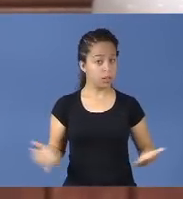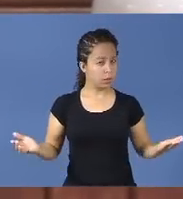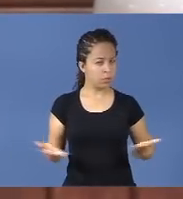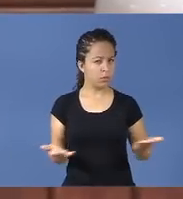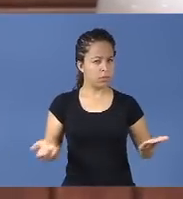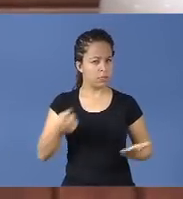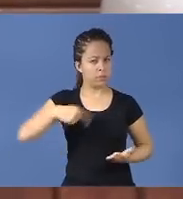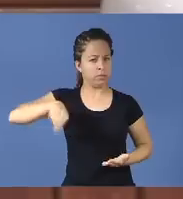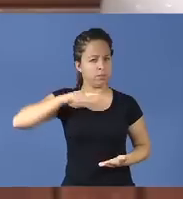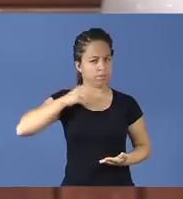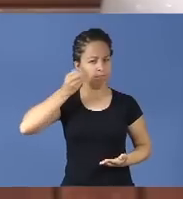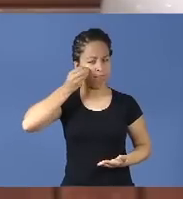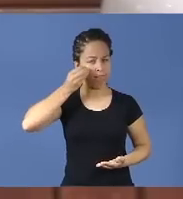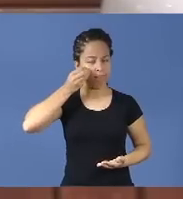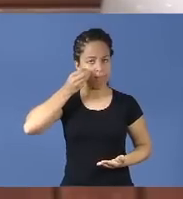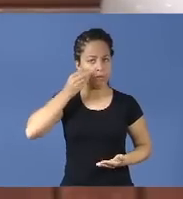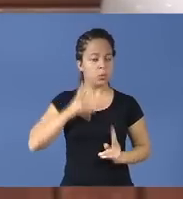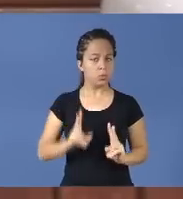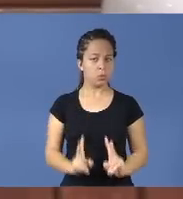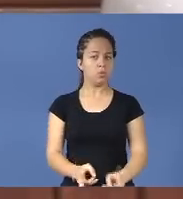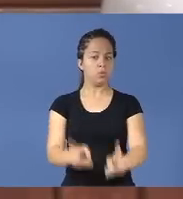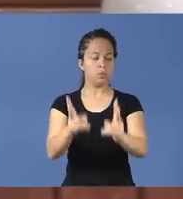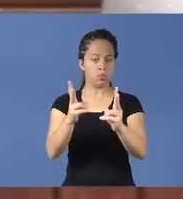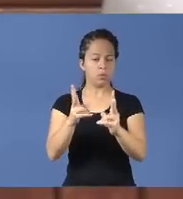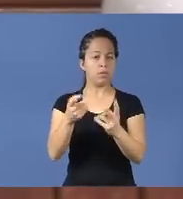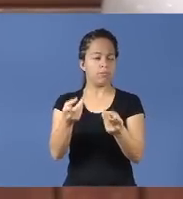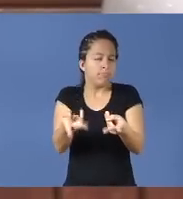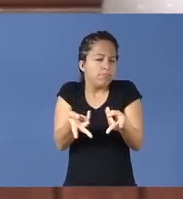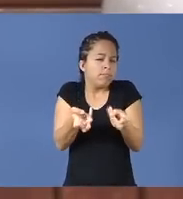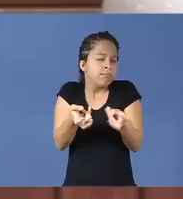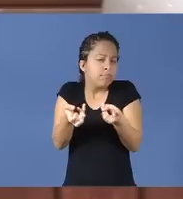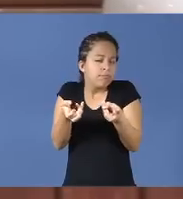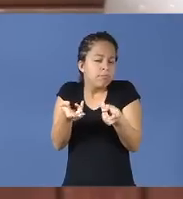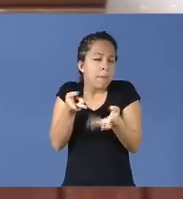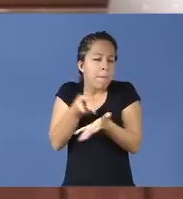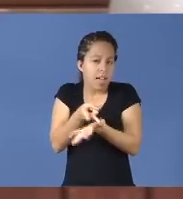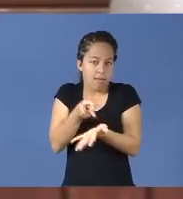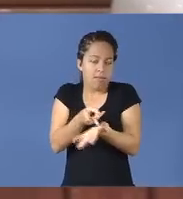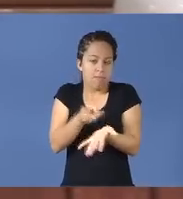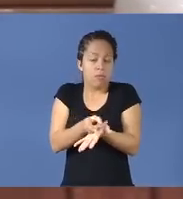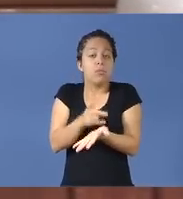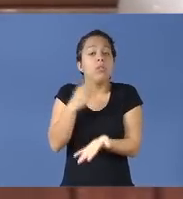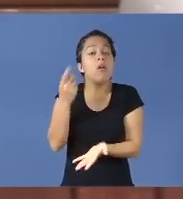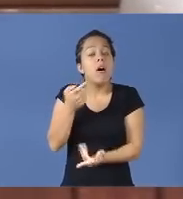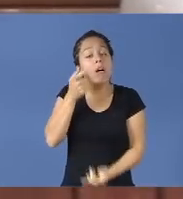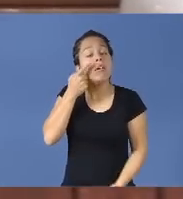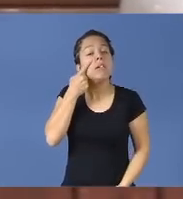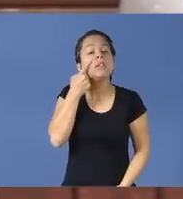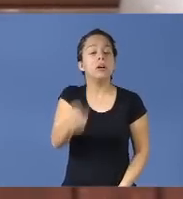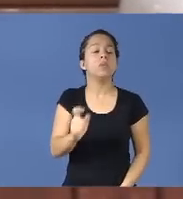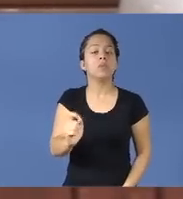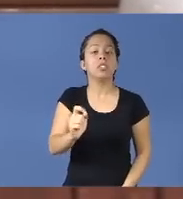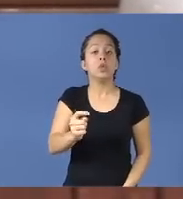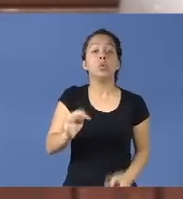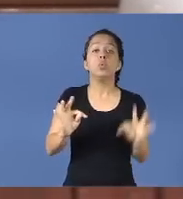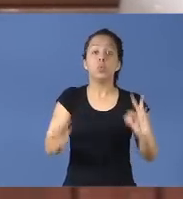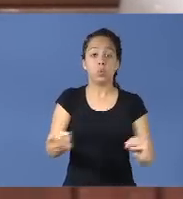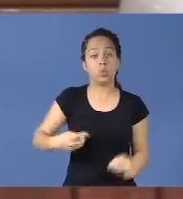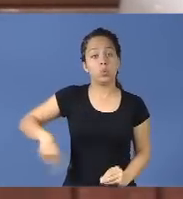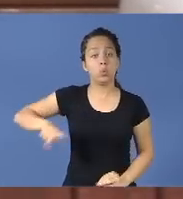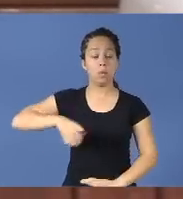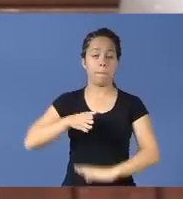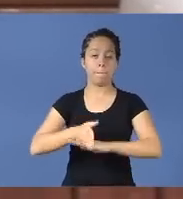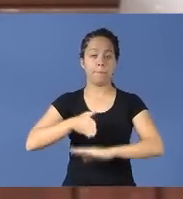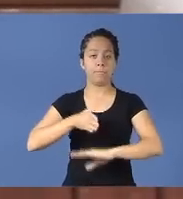ver, vão continuar vendo a mesma coisa. E nosso interesse é a participação de todos na escola bíblica